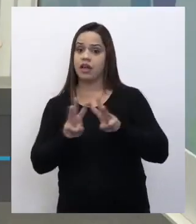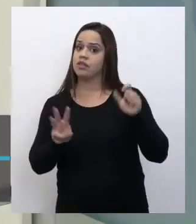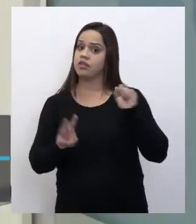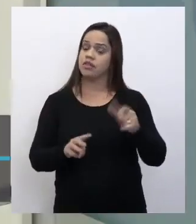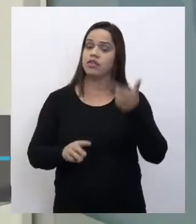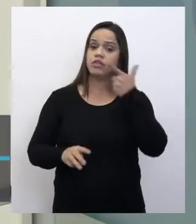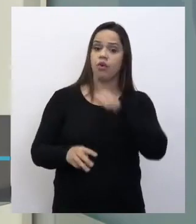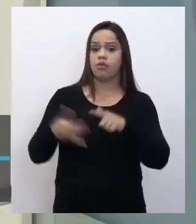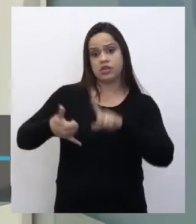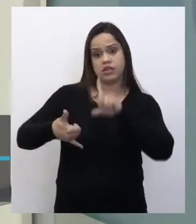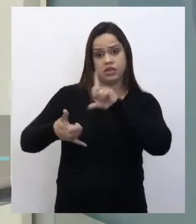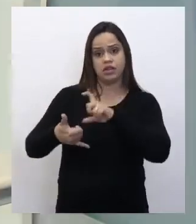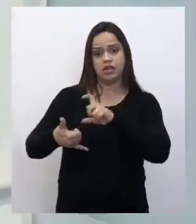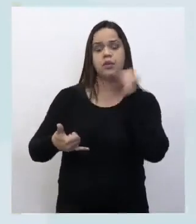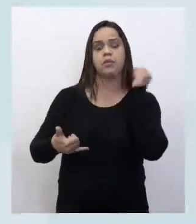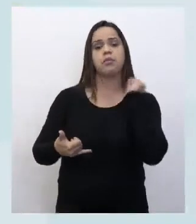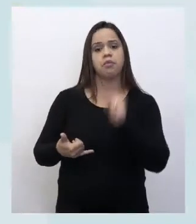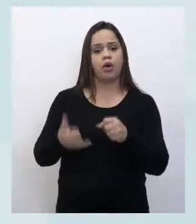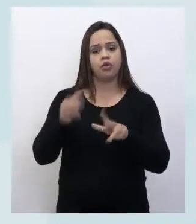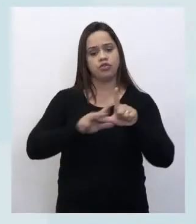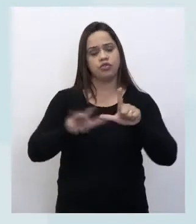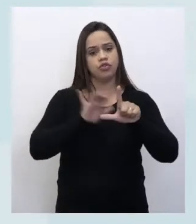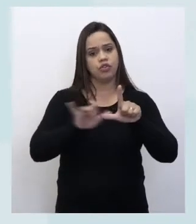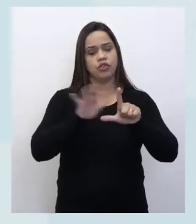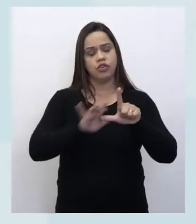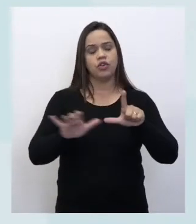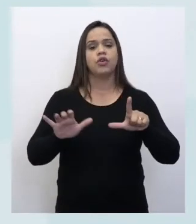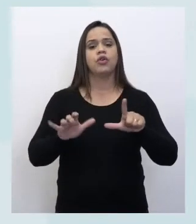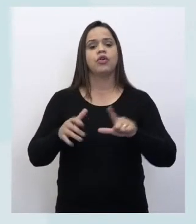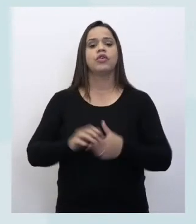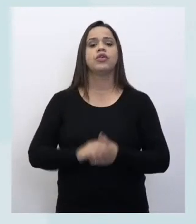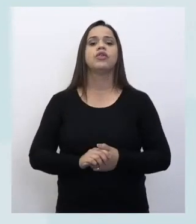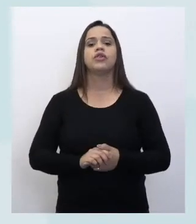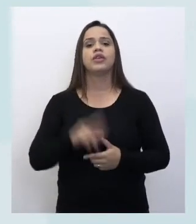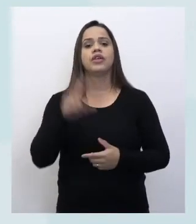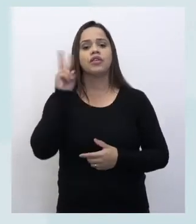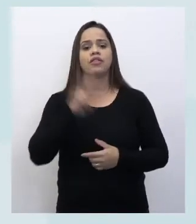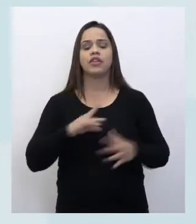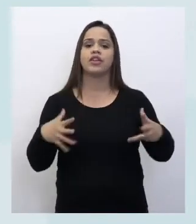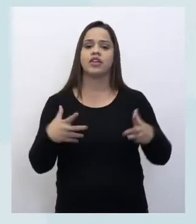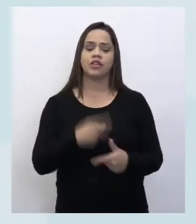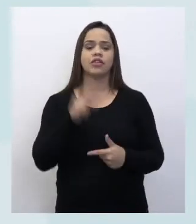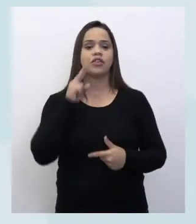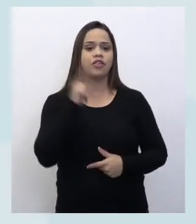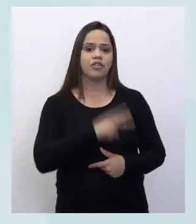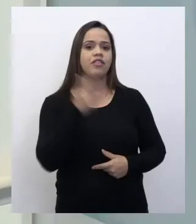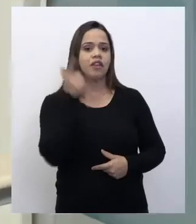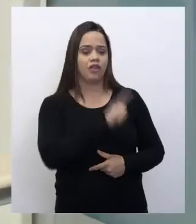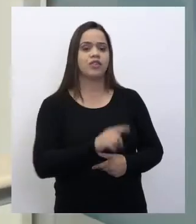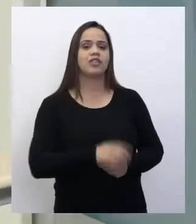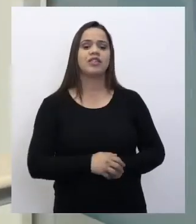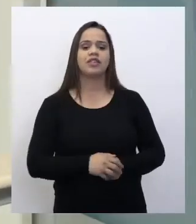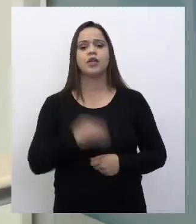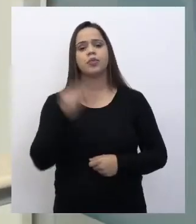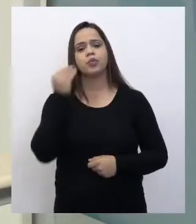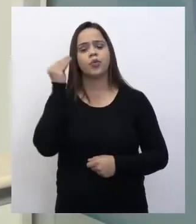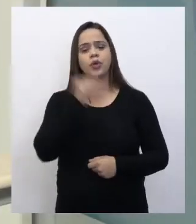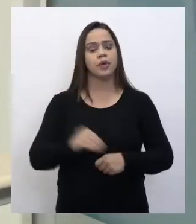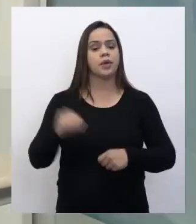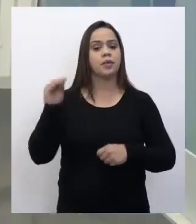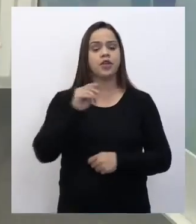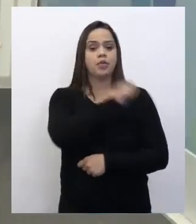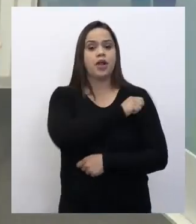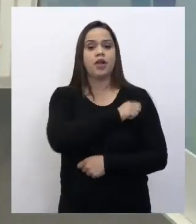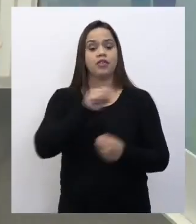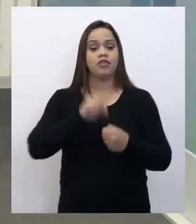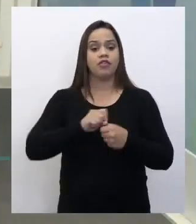a câmera, pode digitar o link bonitinho lá, tira print. Pega o link ali do lado que vocês também vão conseguir entrar. E beijo para aquela aluna que disse que fez aniversário